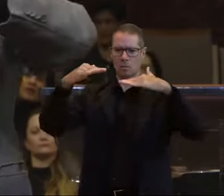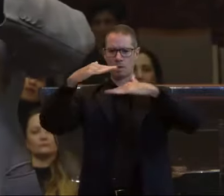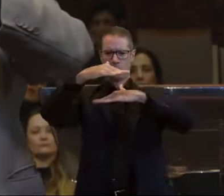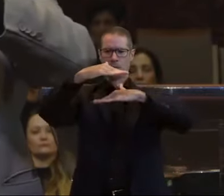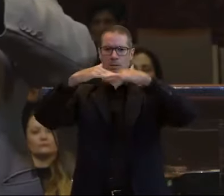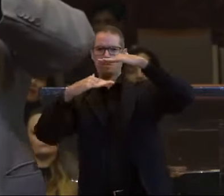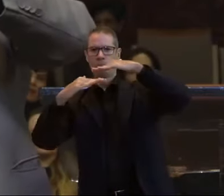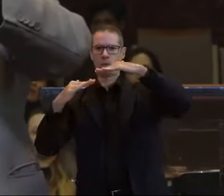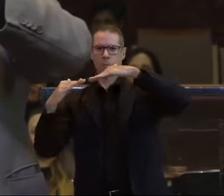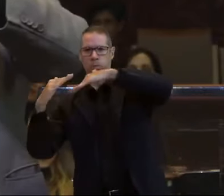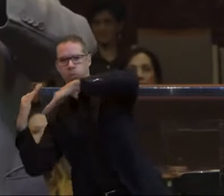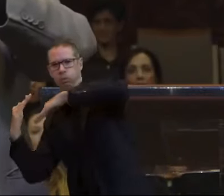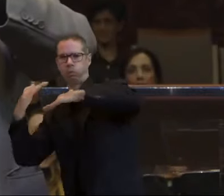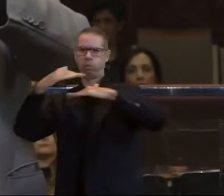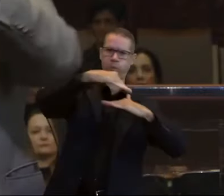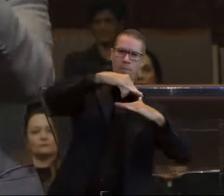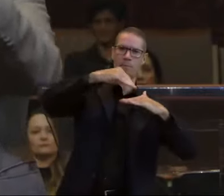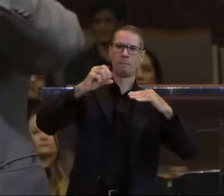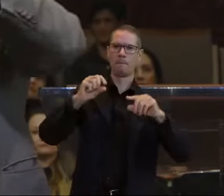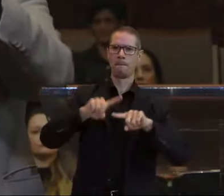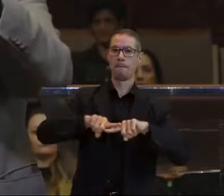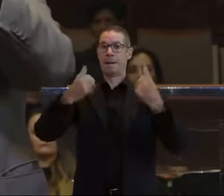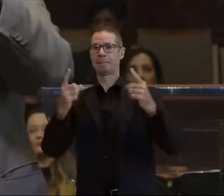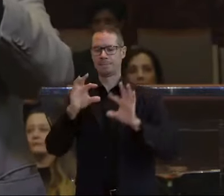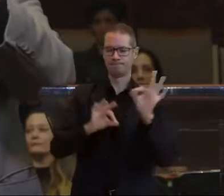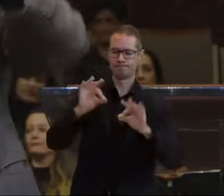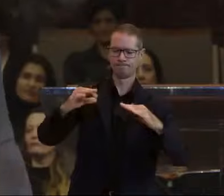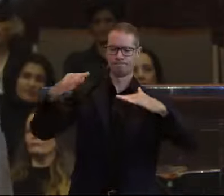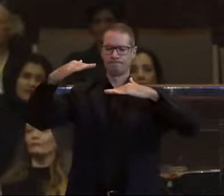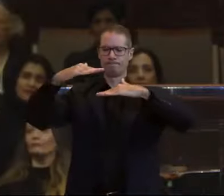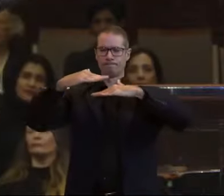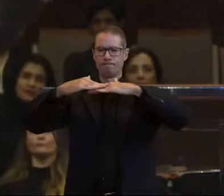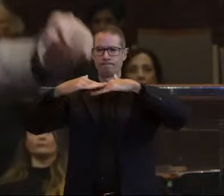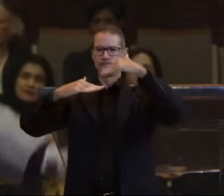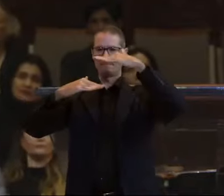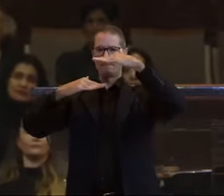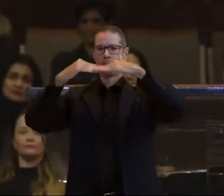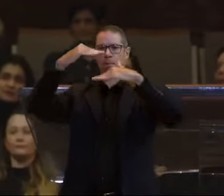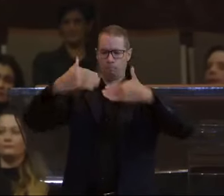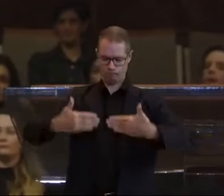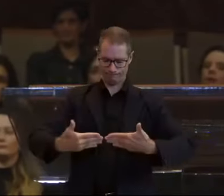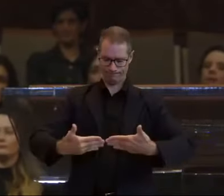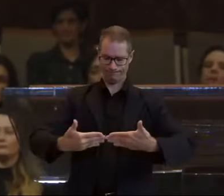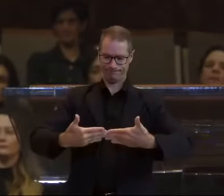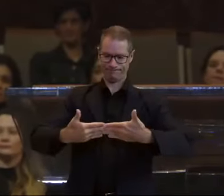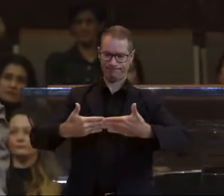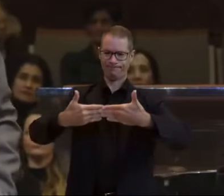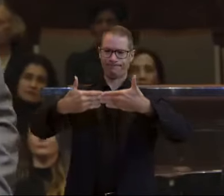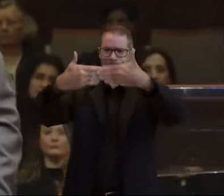isso. Mas se a gente coloca um pouquinho de lado, a gente apoia nas duas e vai levantando a parede.